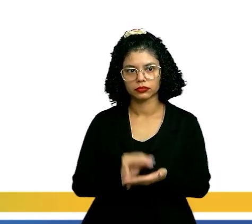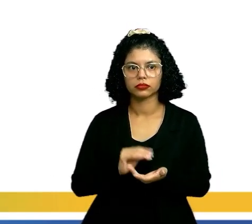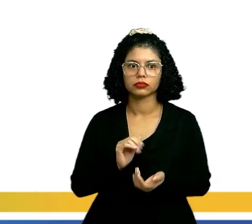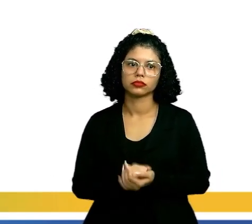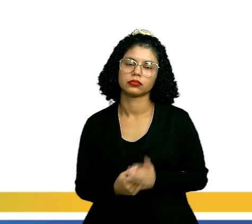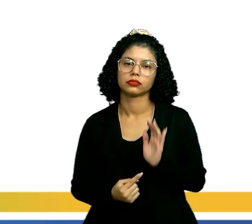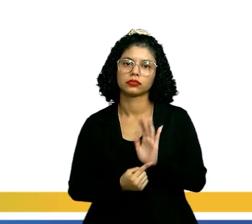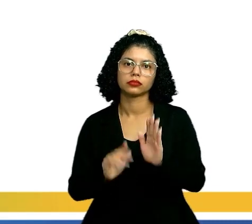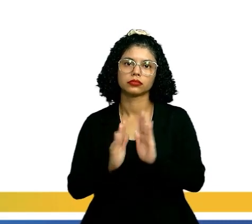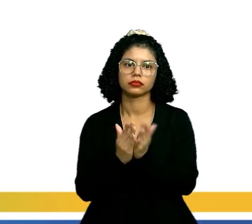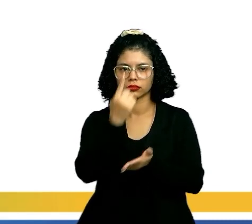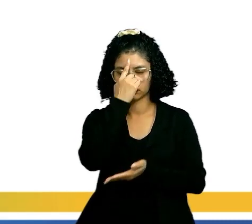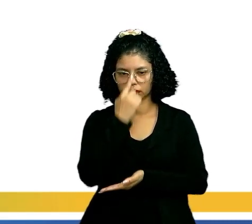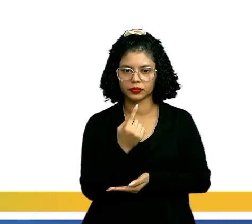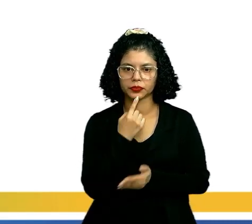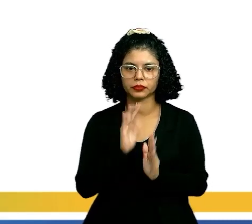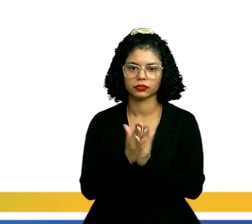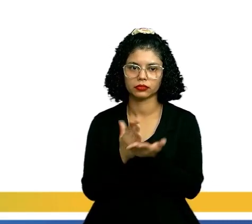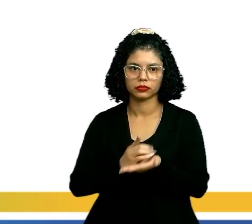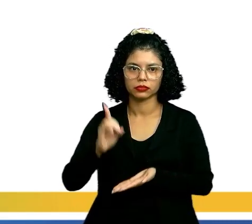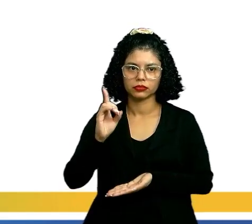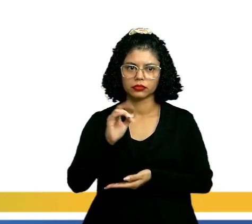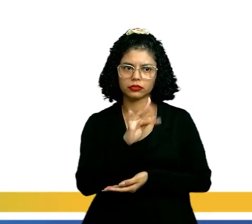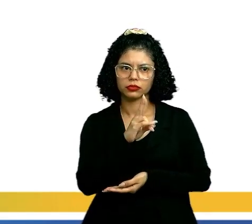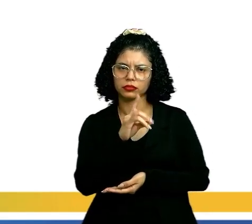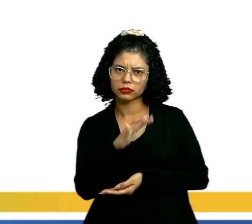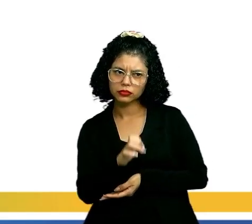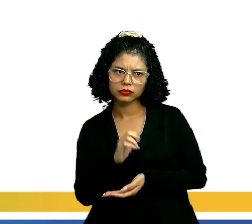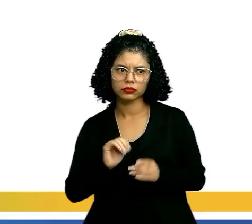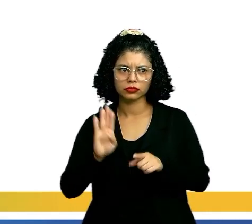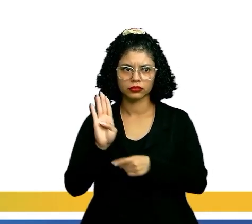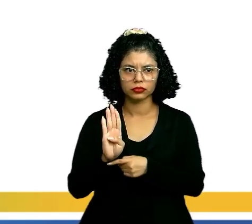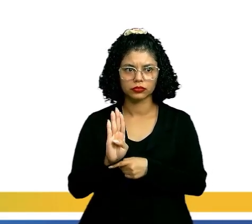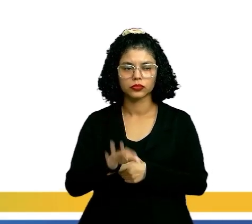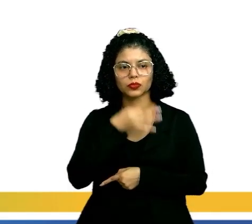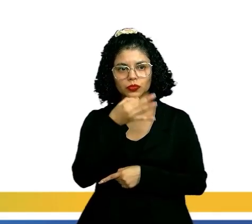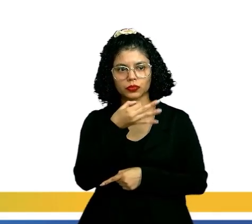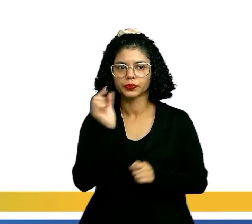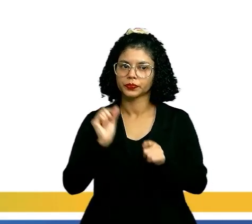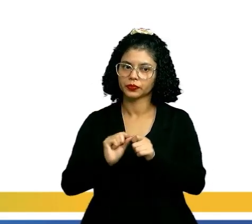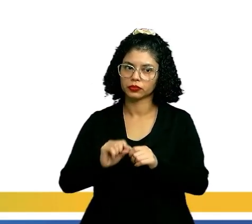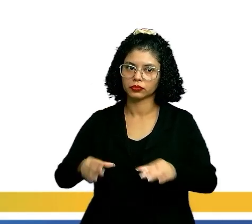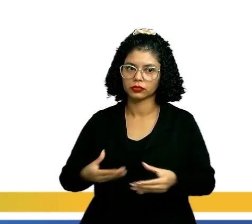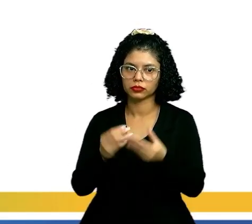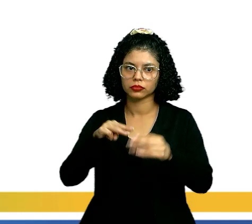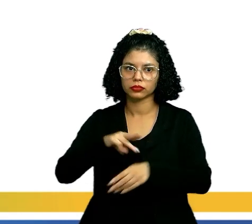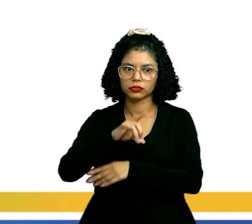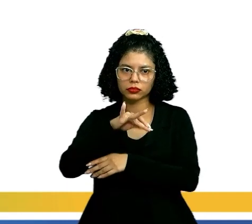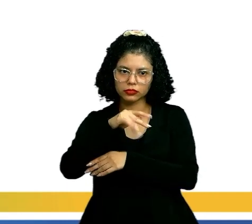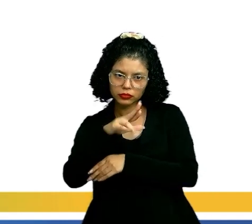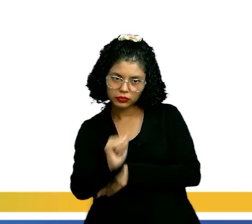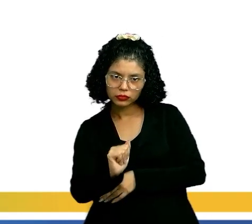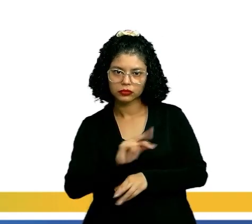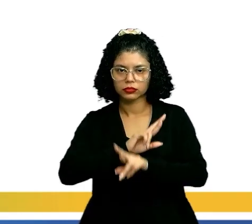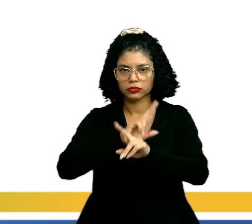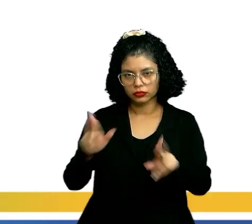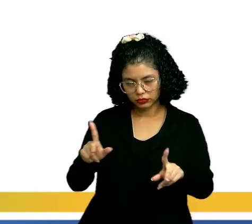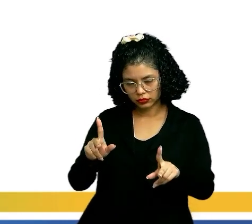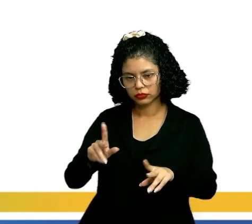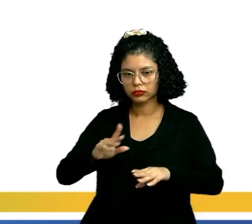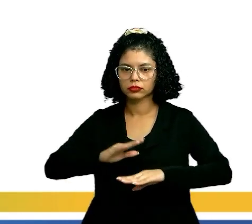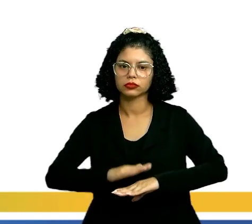irreverência ao retratar a cena bíblica, ele é irreverente. Letra B, optou por fazer uma escultura